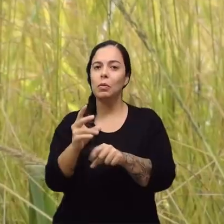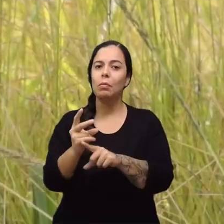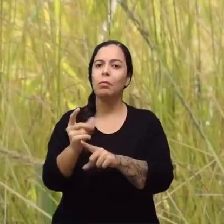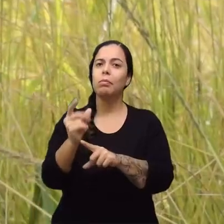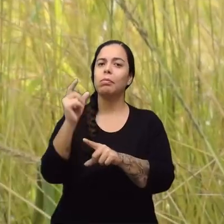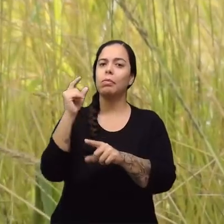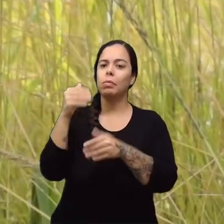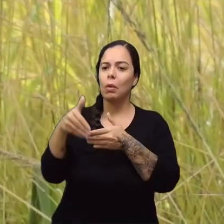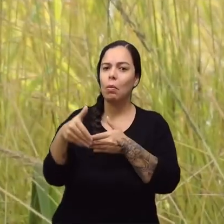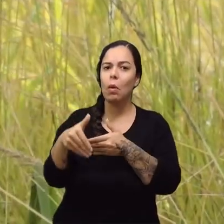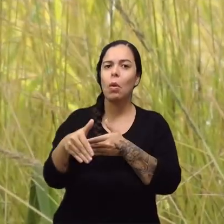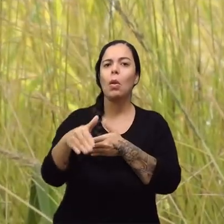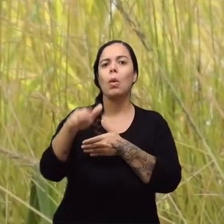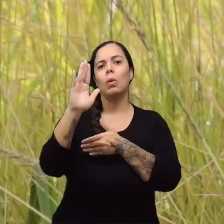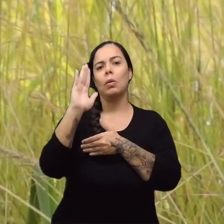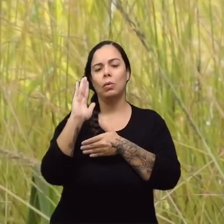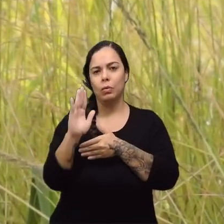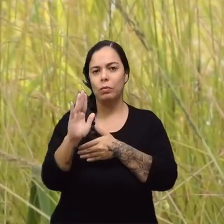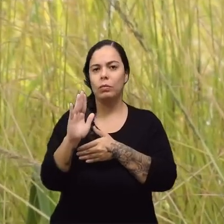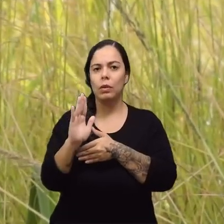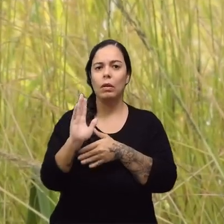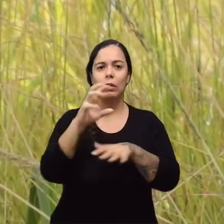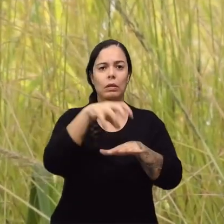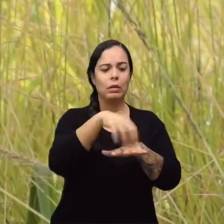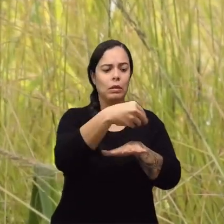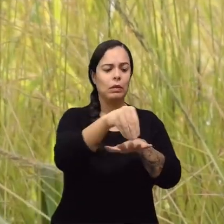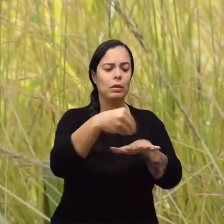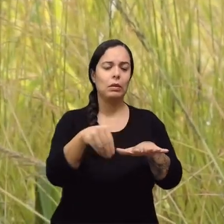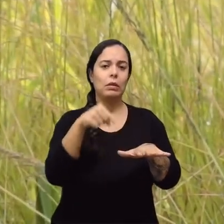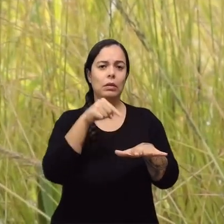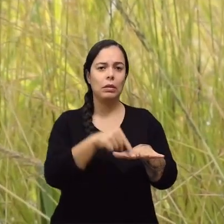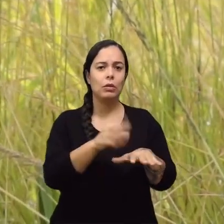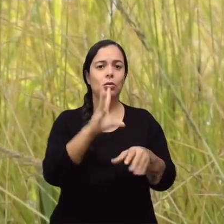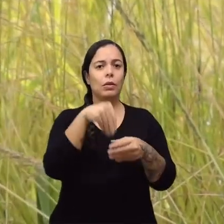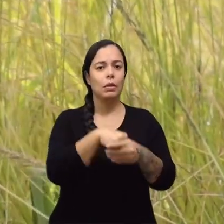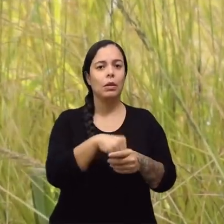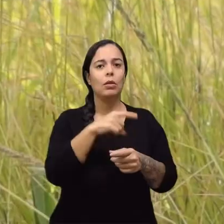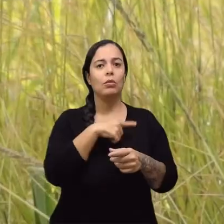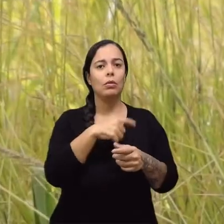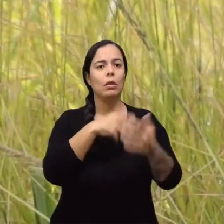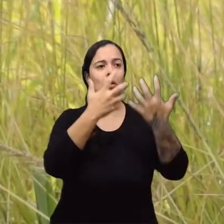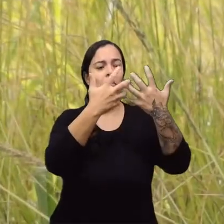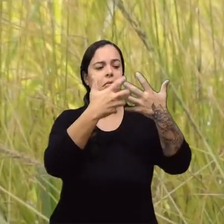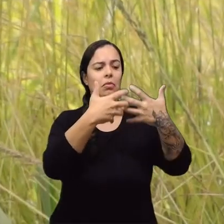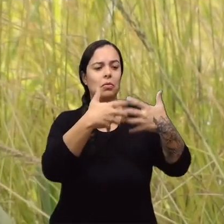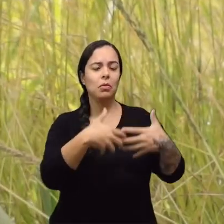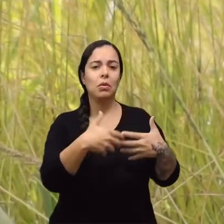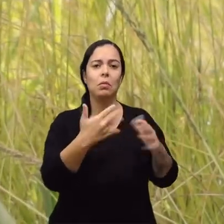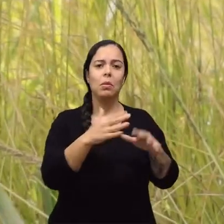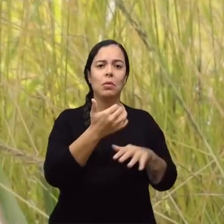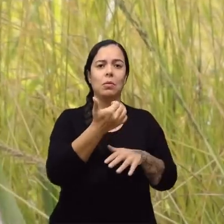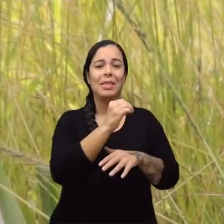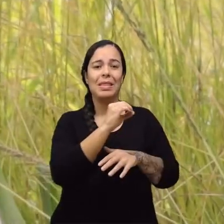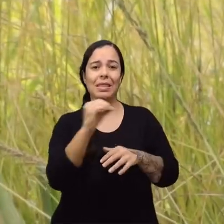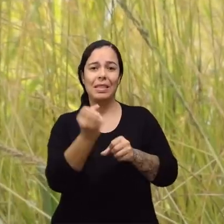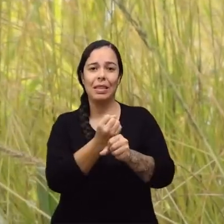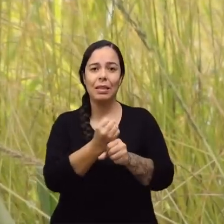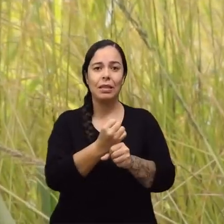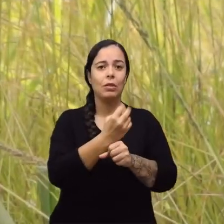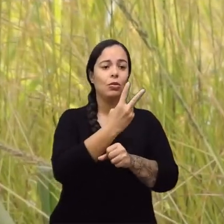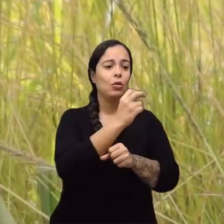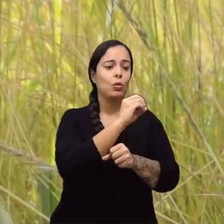duração, né? Tem sítios que estiveram ativos, estiveram funcionando durante 100, 200,